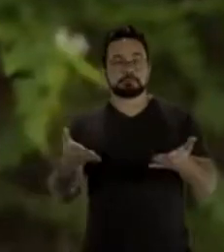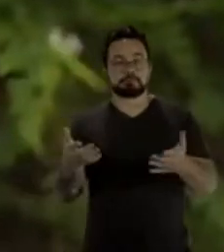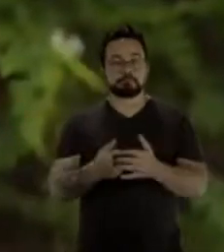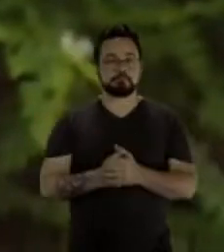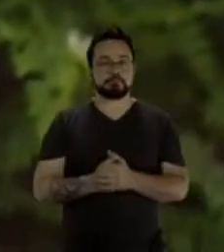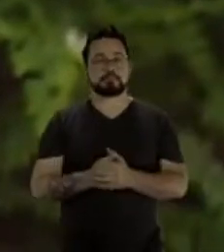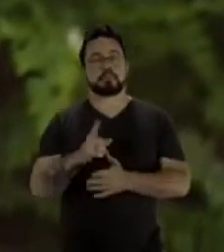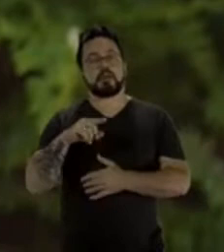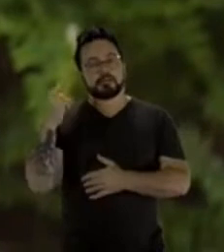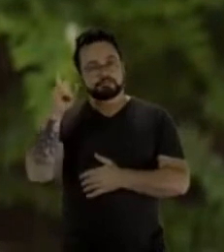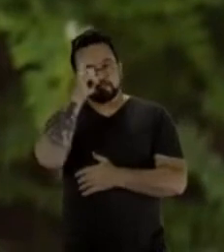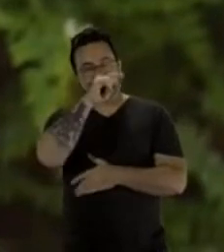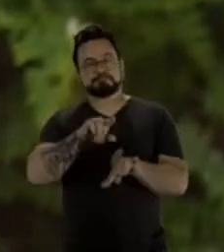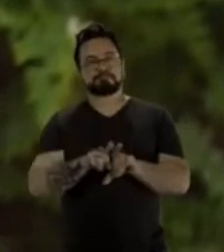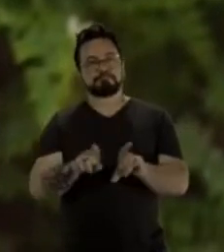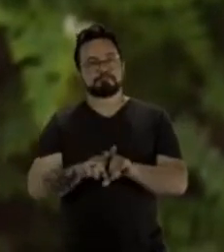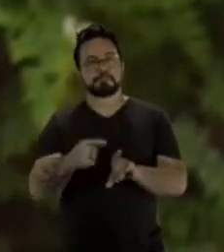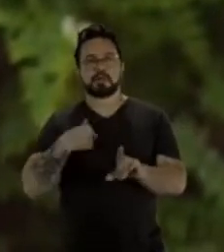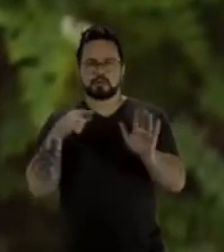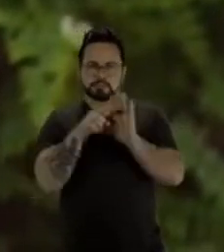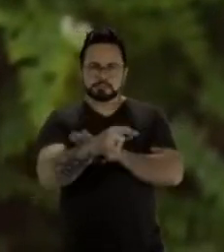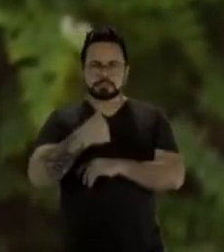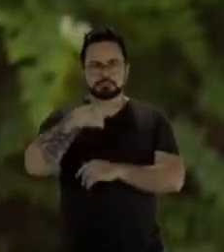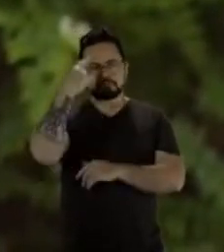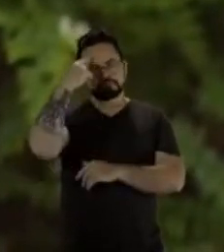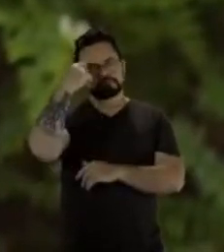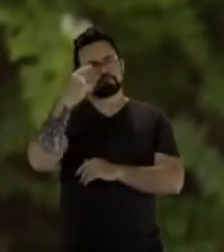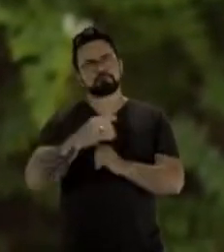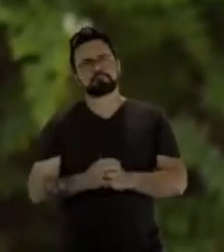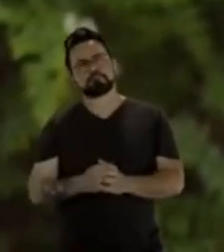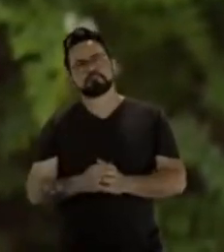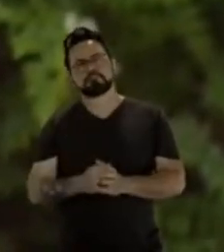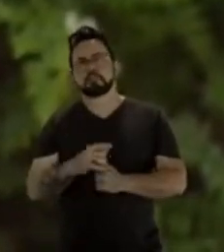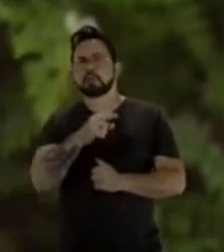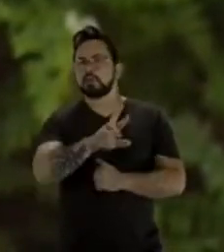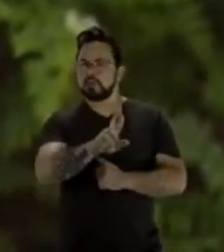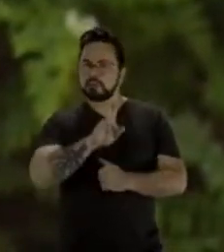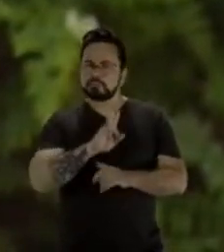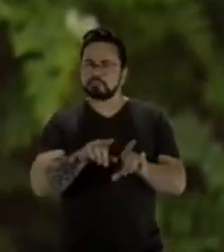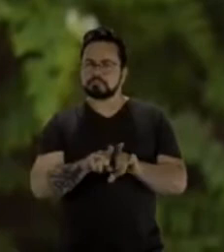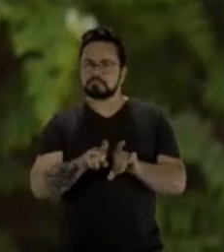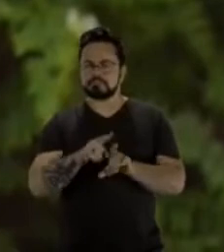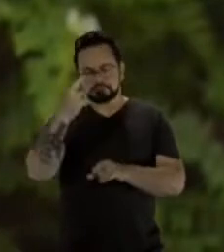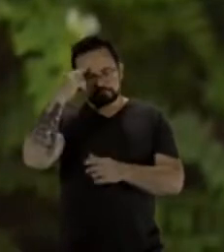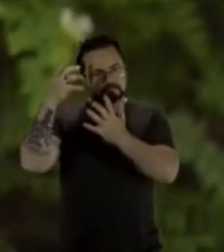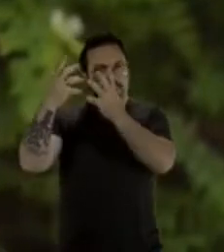muito difícil, né? Eu acho que eu te fiz essa pergunta e eu fiquei refletindo até e sobre a sua resposta também. É pra gente,